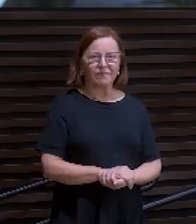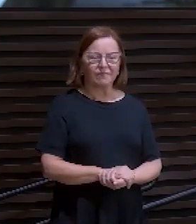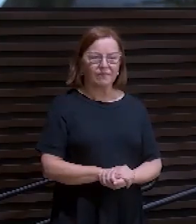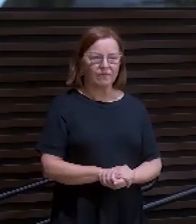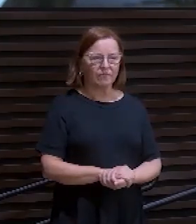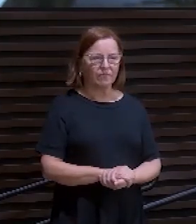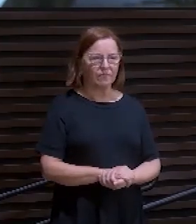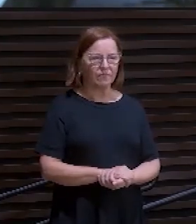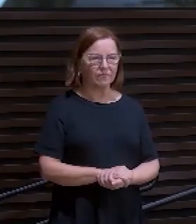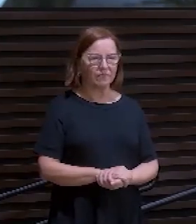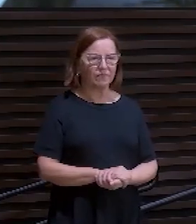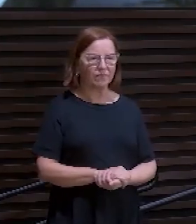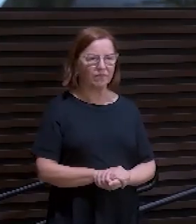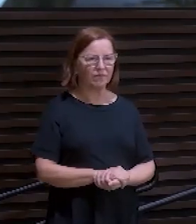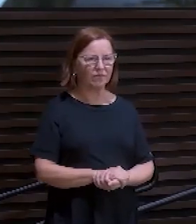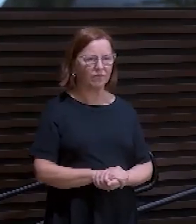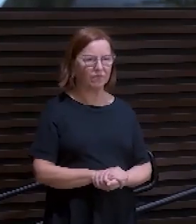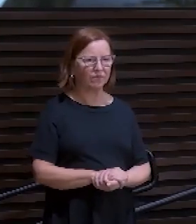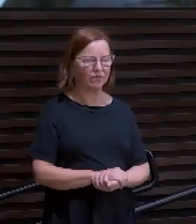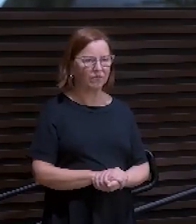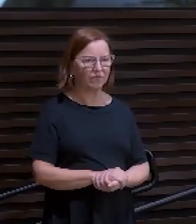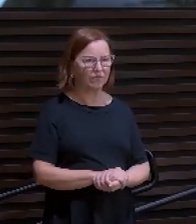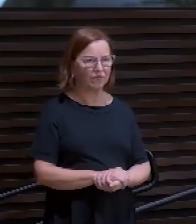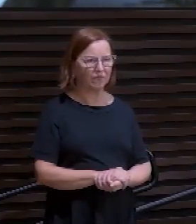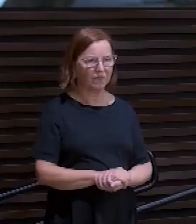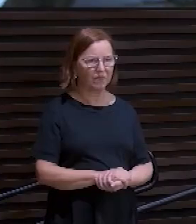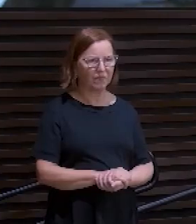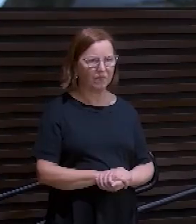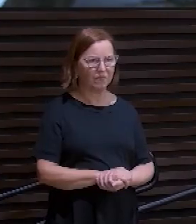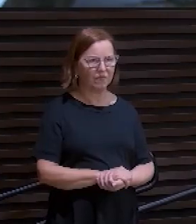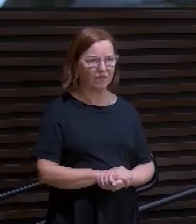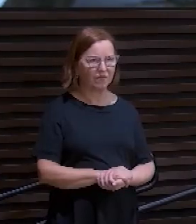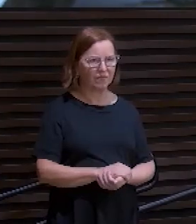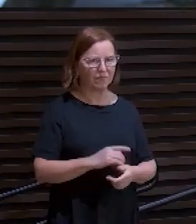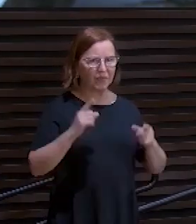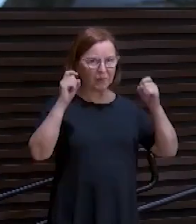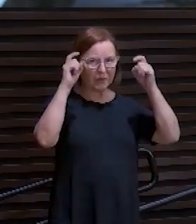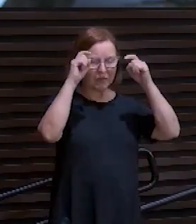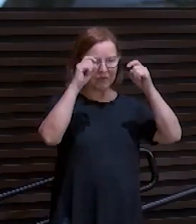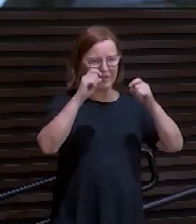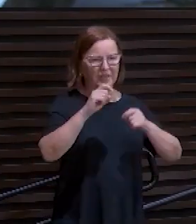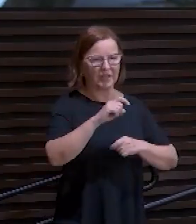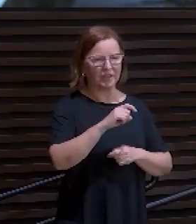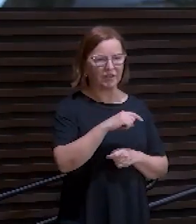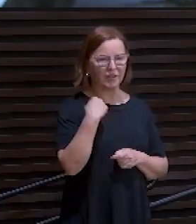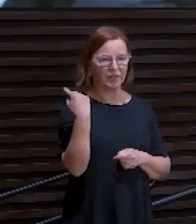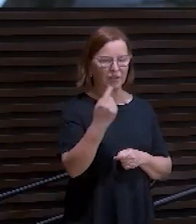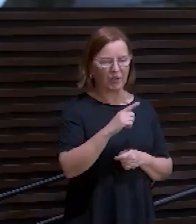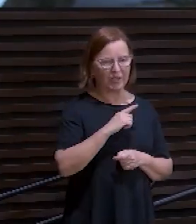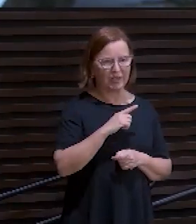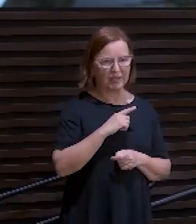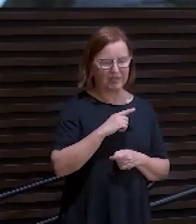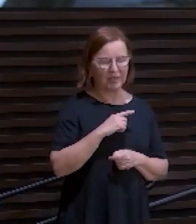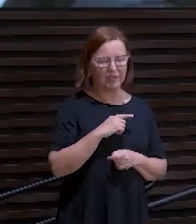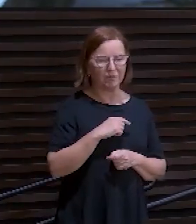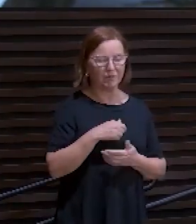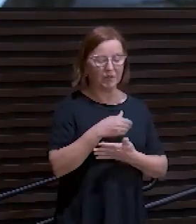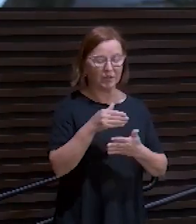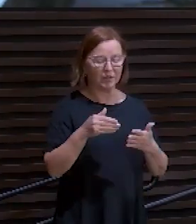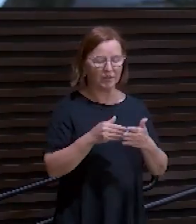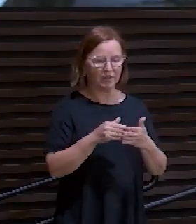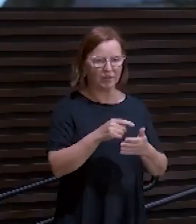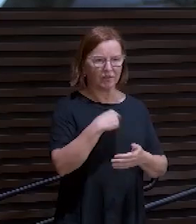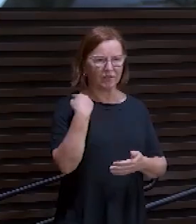Uma dificuldade muito grande que nós temos em todas as nossas relações